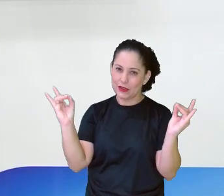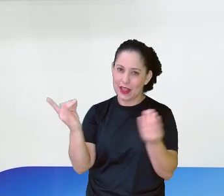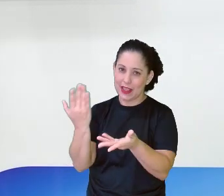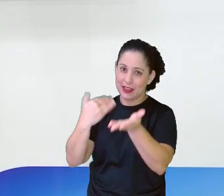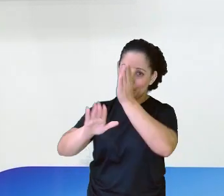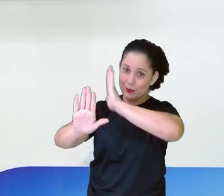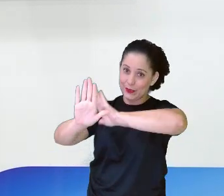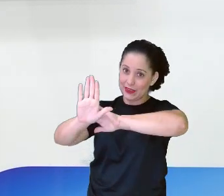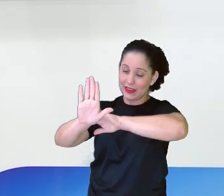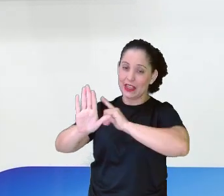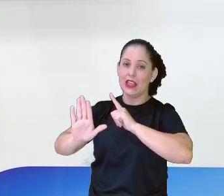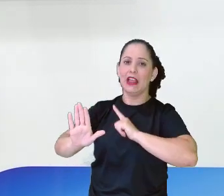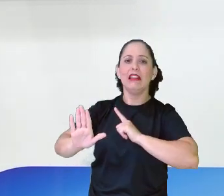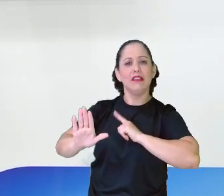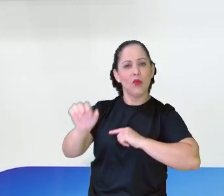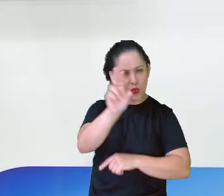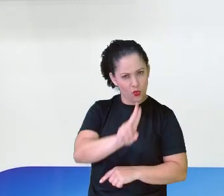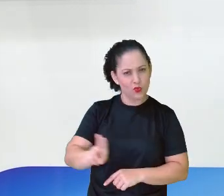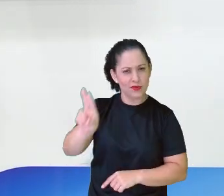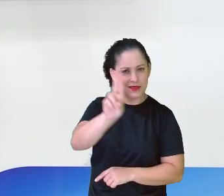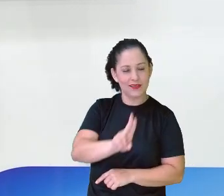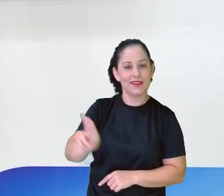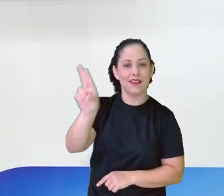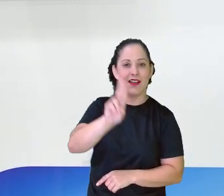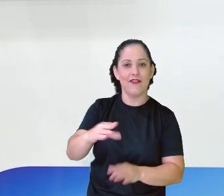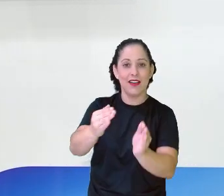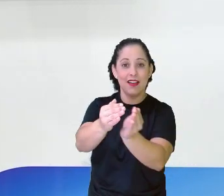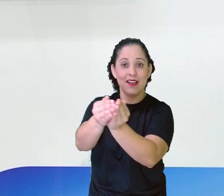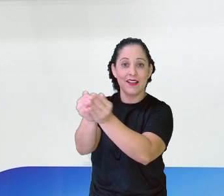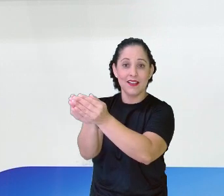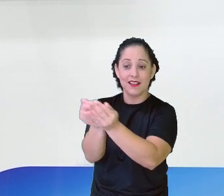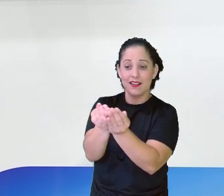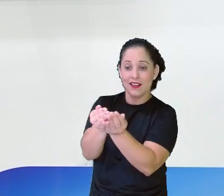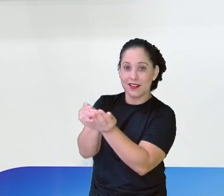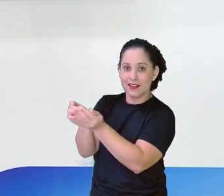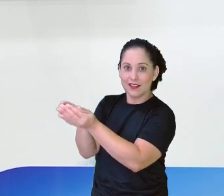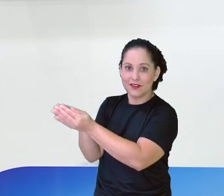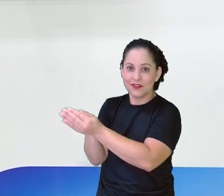era o meio de transporte comum, porque o Recife